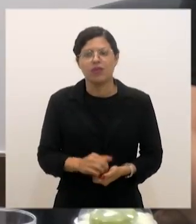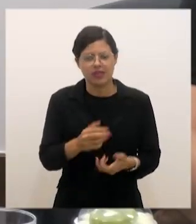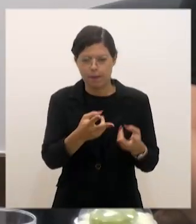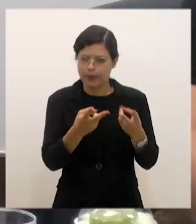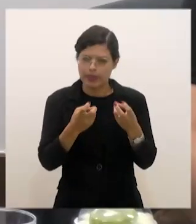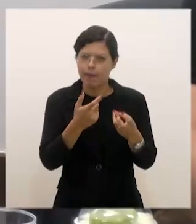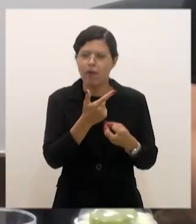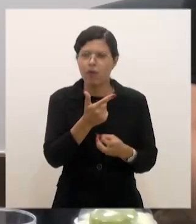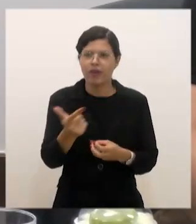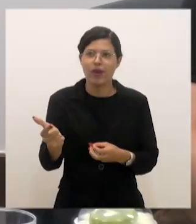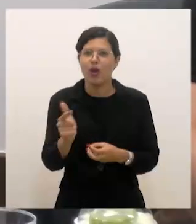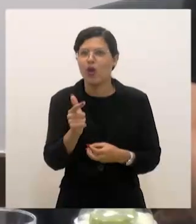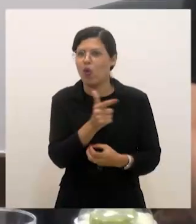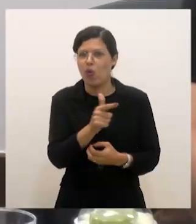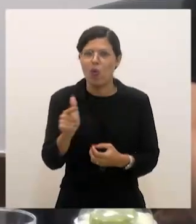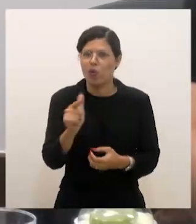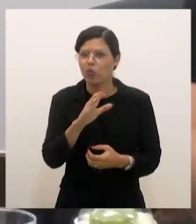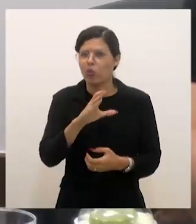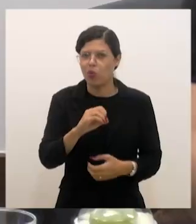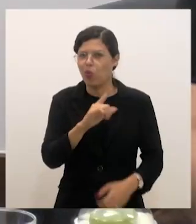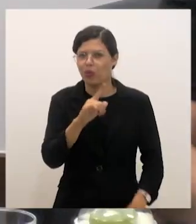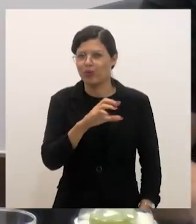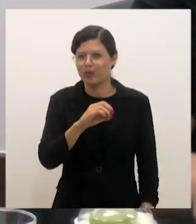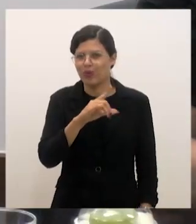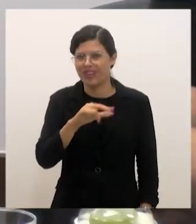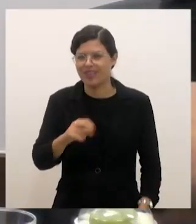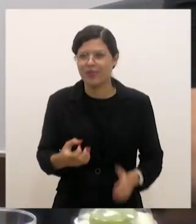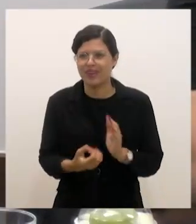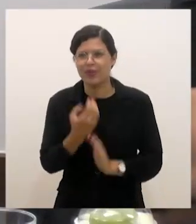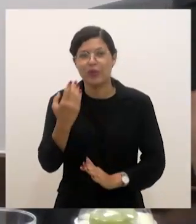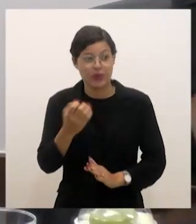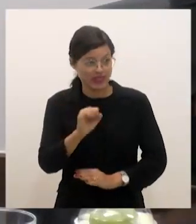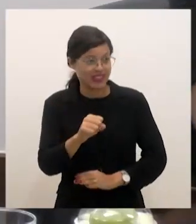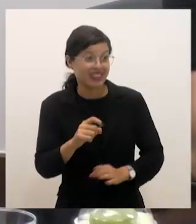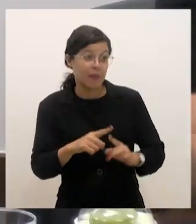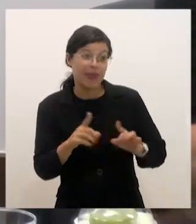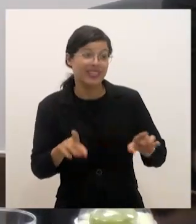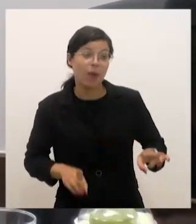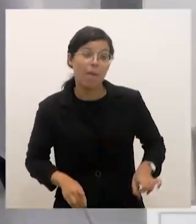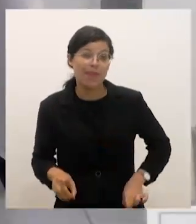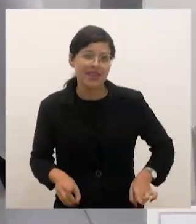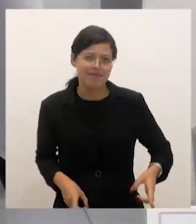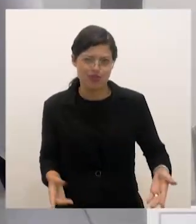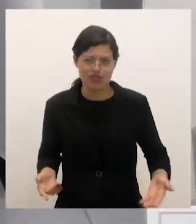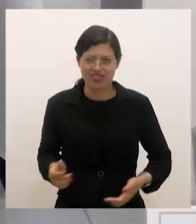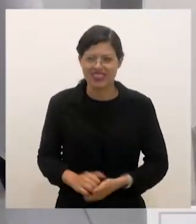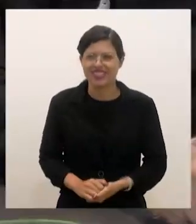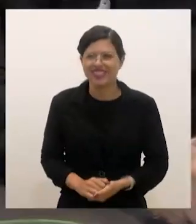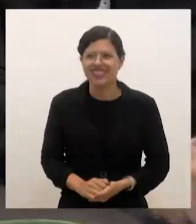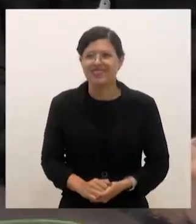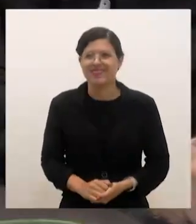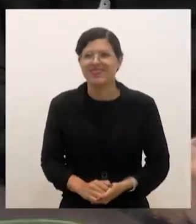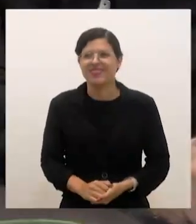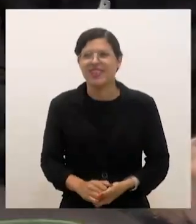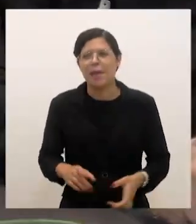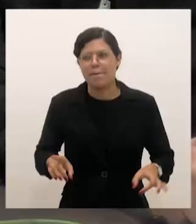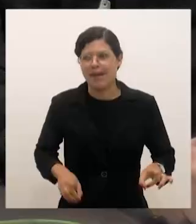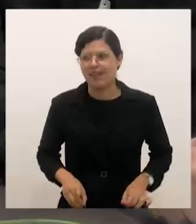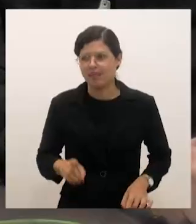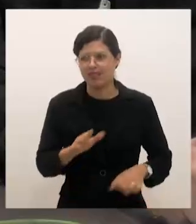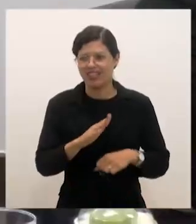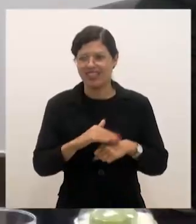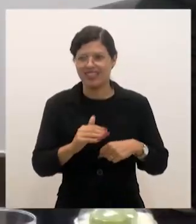Eu sei, o Renato, eu sei, mas são primos. É quase nepotismo. Primos queridos.